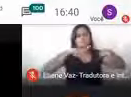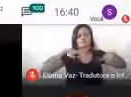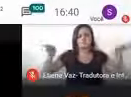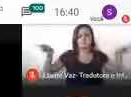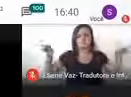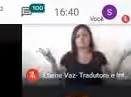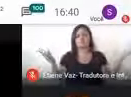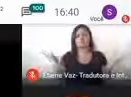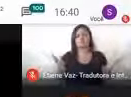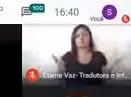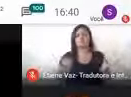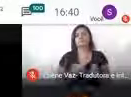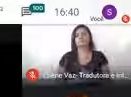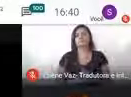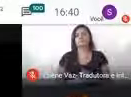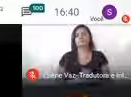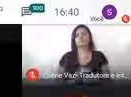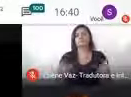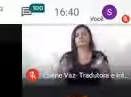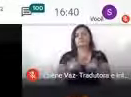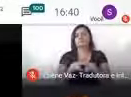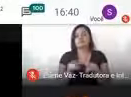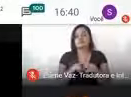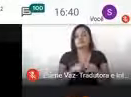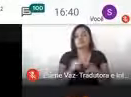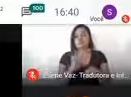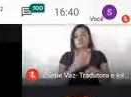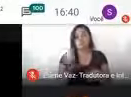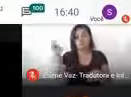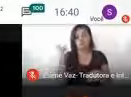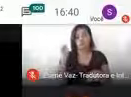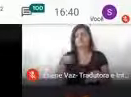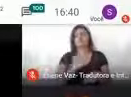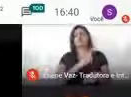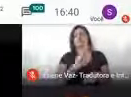e seguidores de religiões de matriz africana.